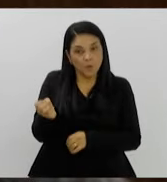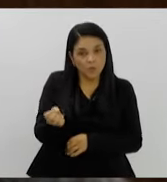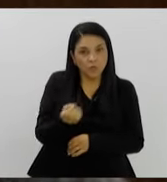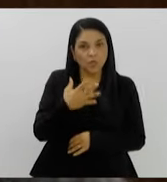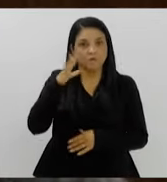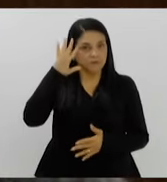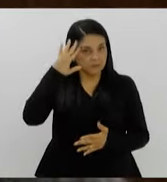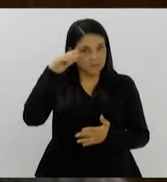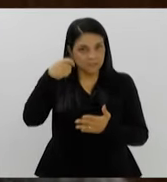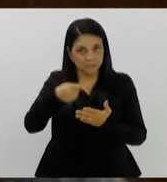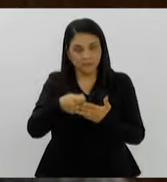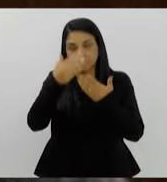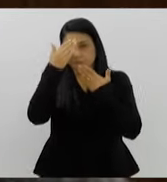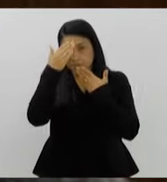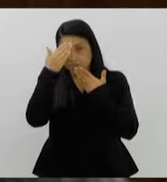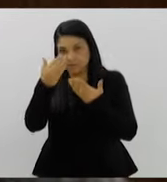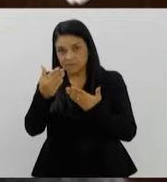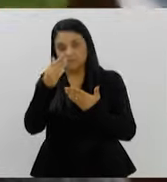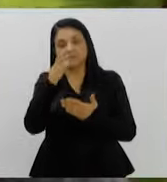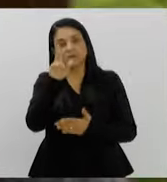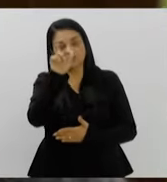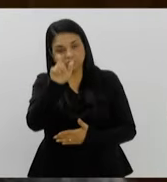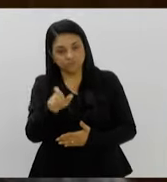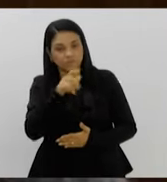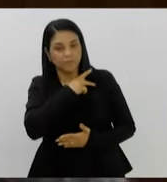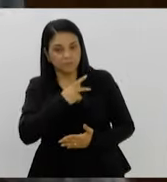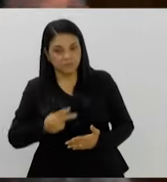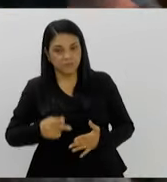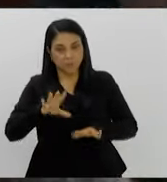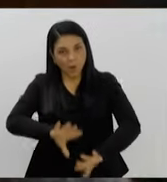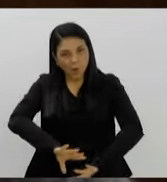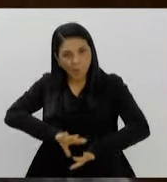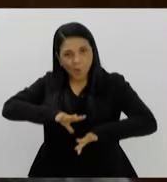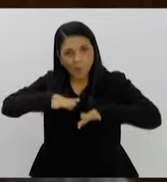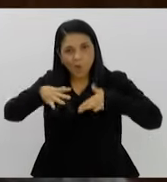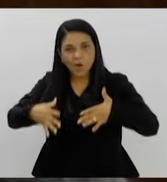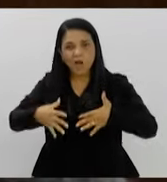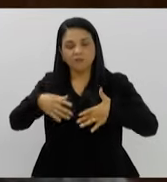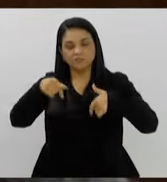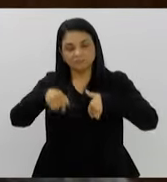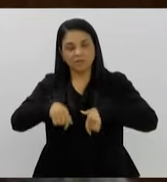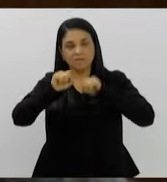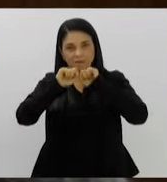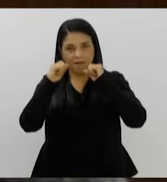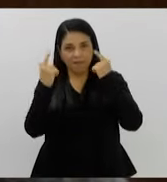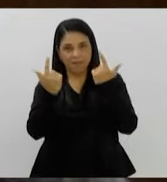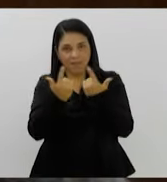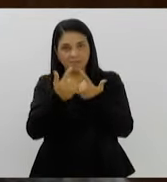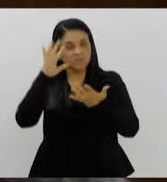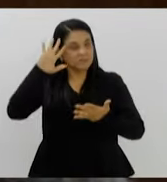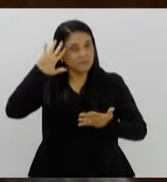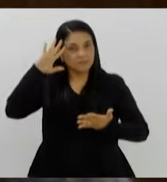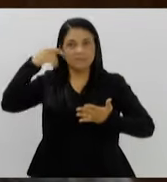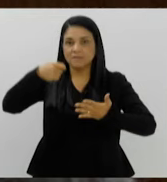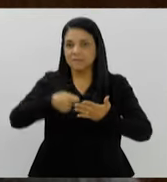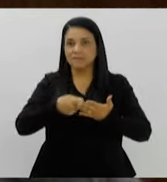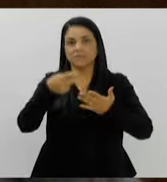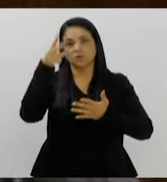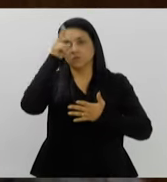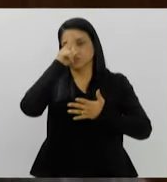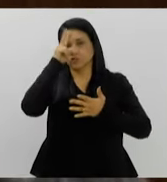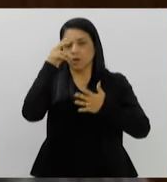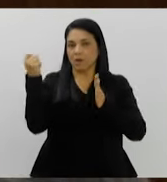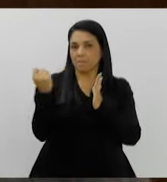agradecendo a vossa excelência mais uma vez pela coragem que teve em colocar nesta casa essa decisão histórica então aqui vai a